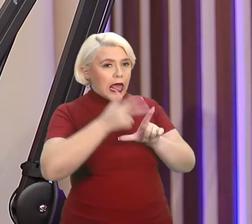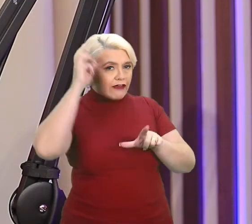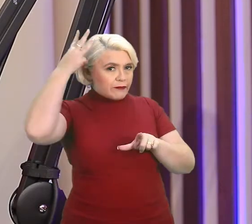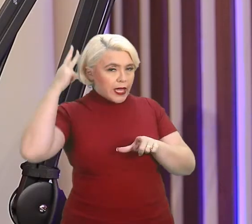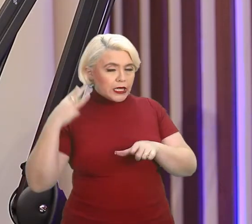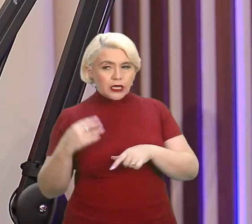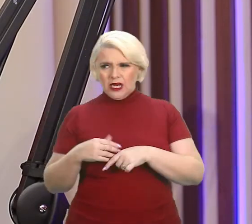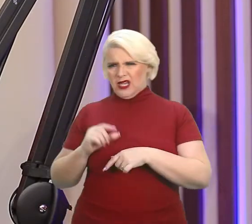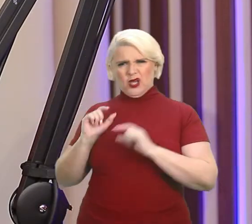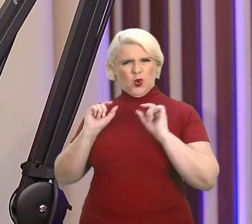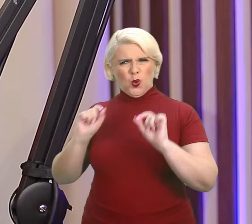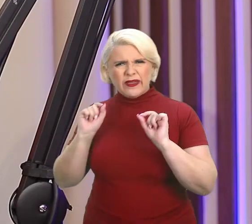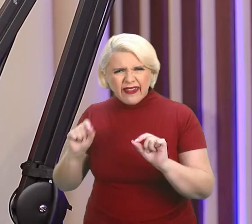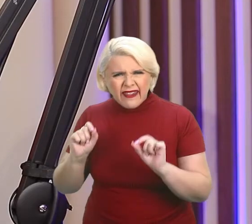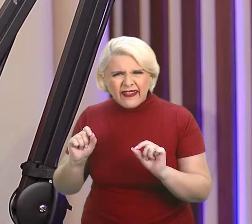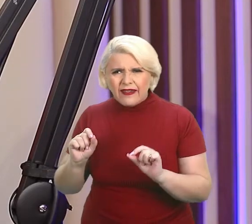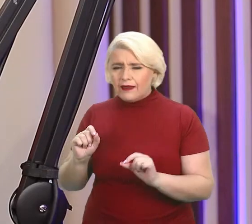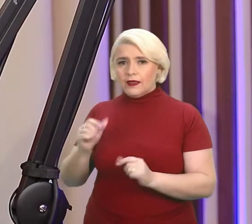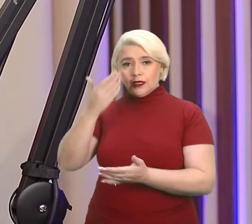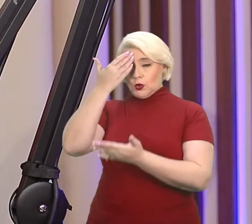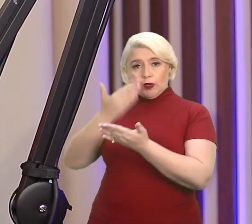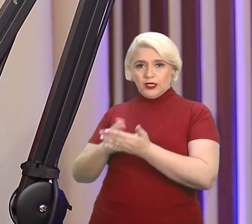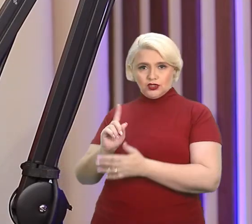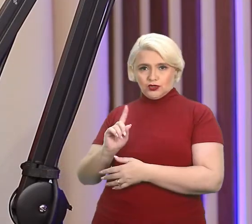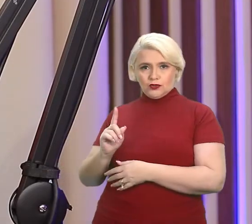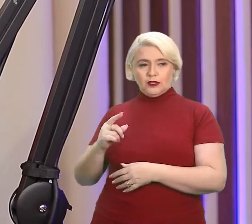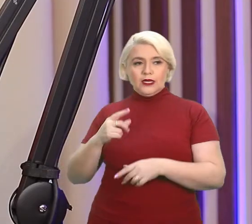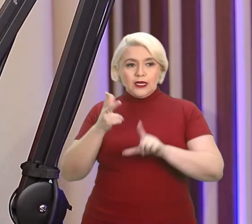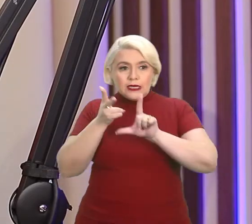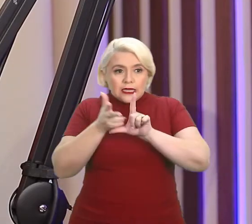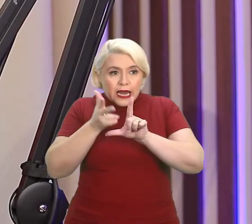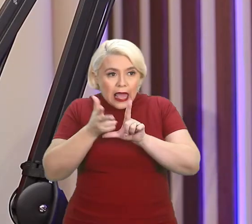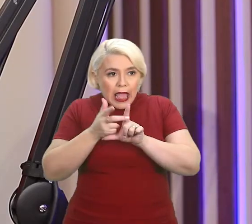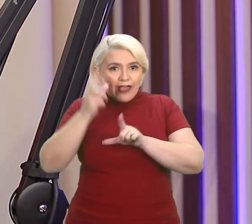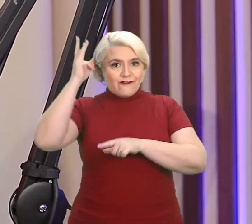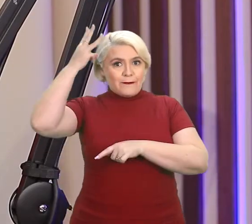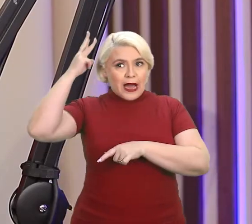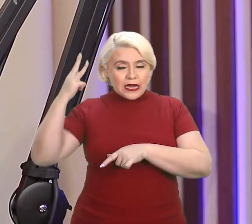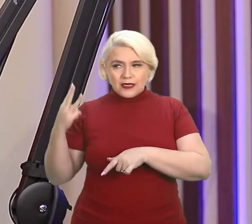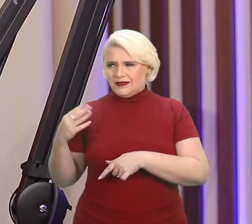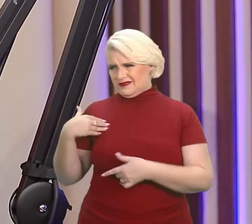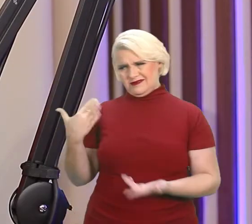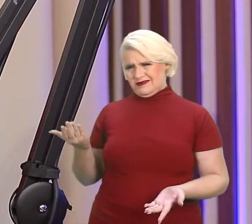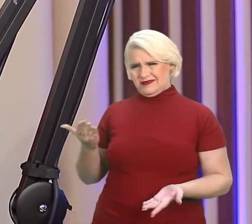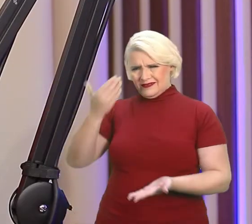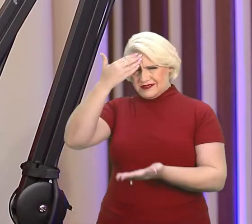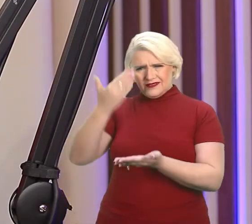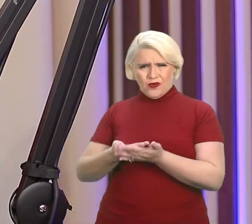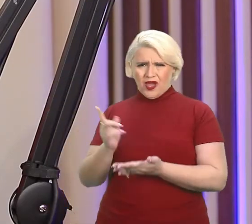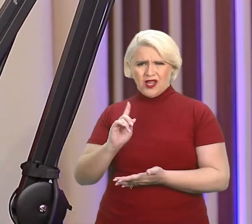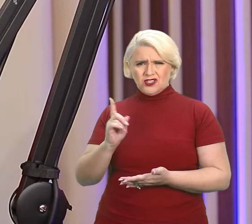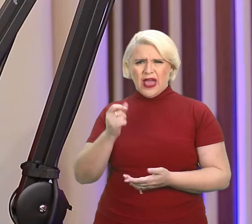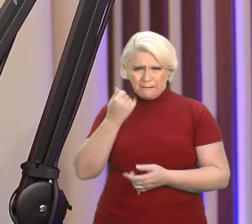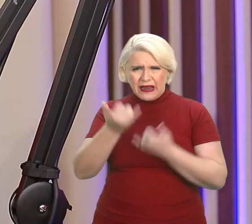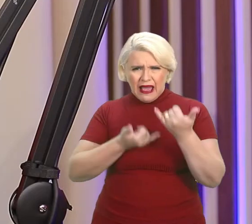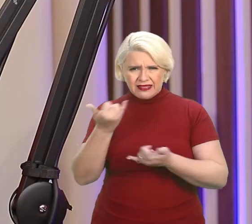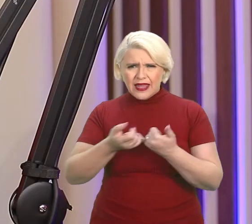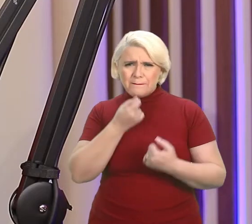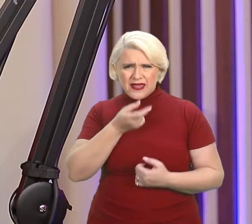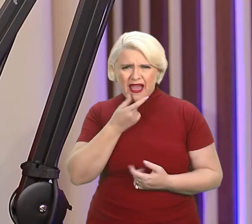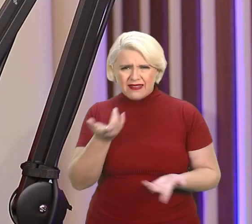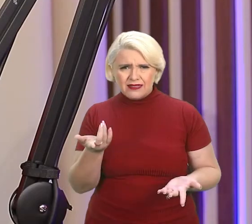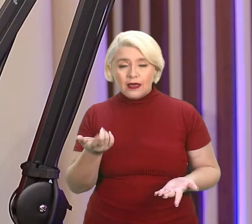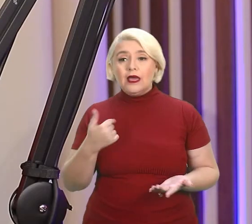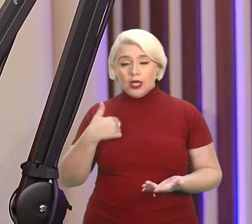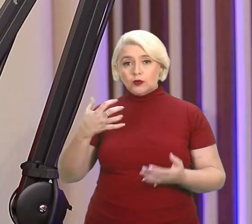quê? Eu falei assim, a live da Marília Mendonça. Ele falou, não, você tá brincando comigo. Eu falei, não é brincadeira. Eu também